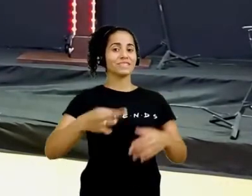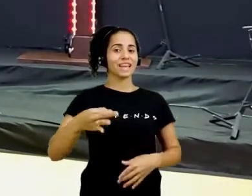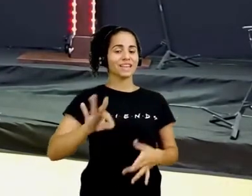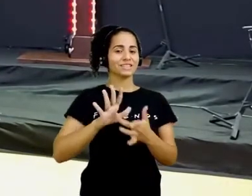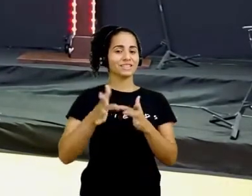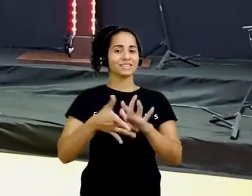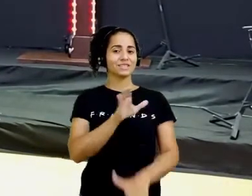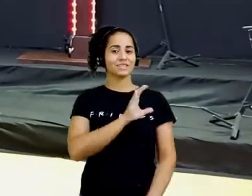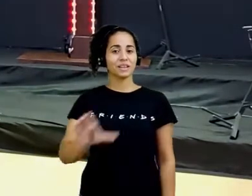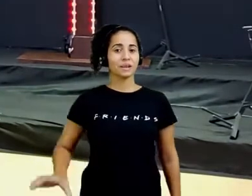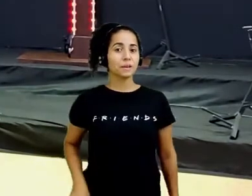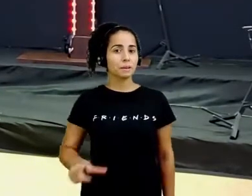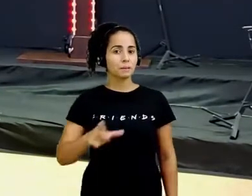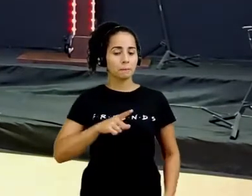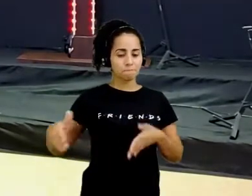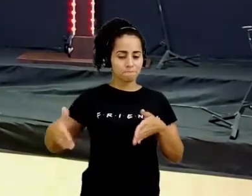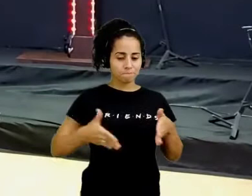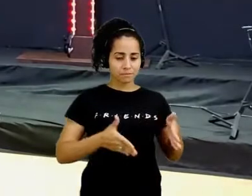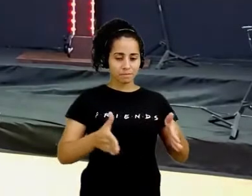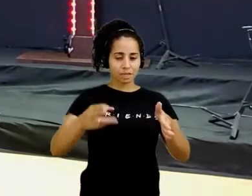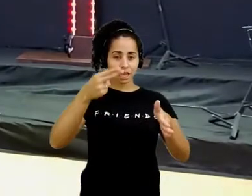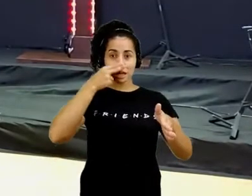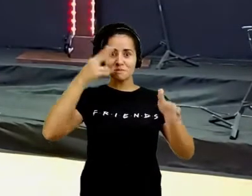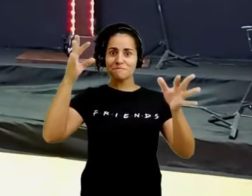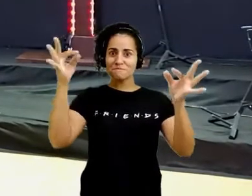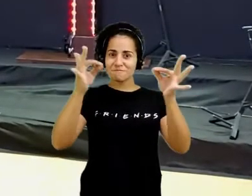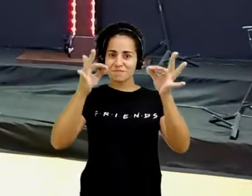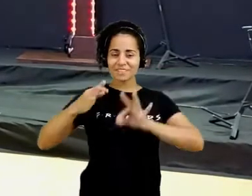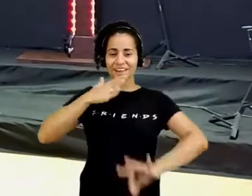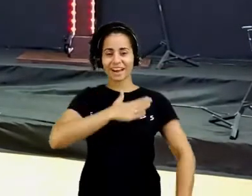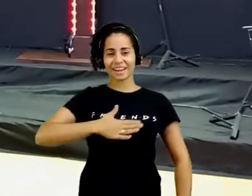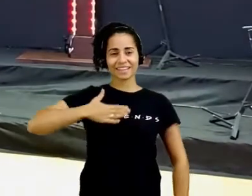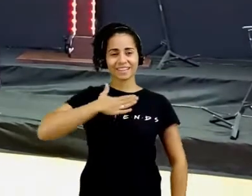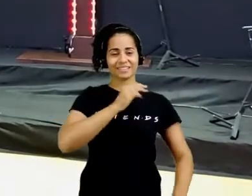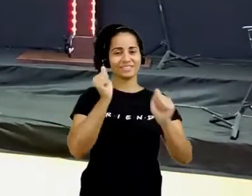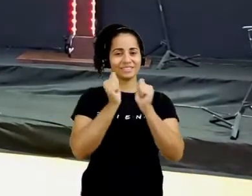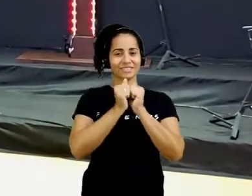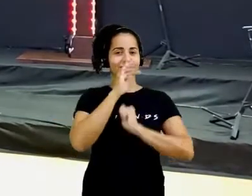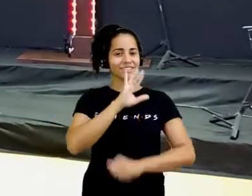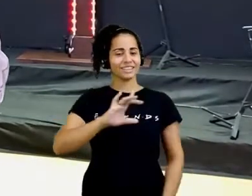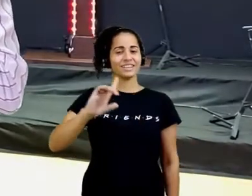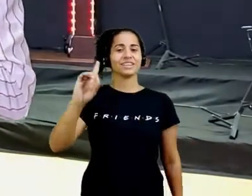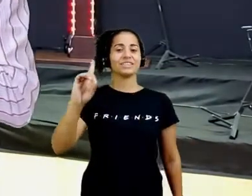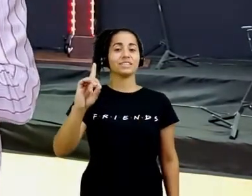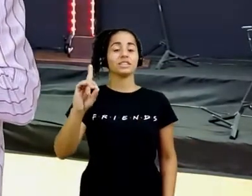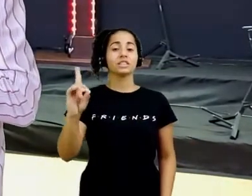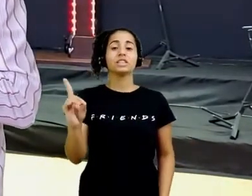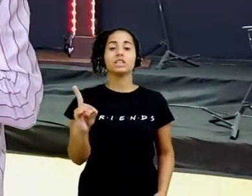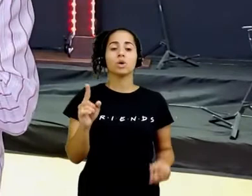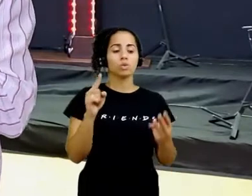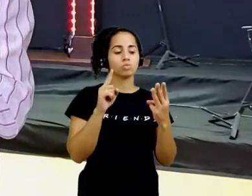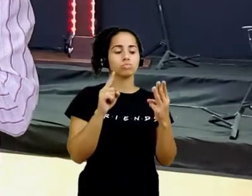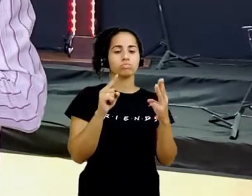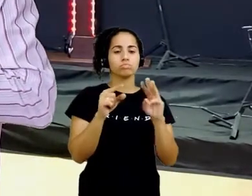Cristo, para termos uma caminhada perfeita, agradável com o Senhor. E por último,